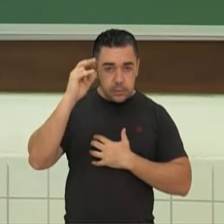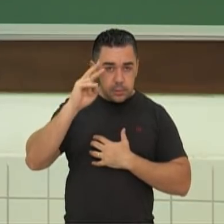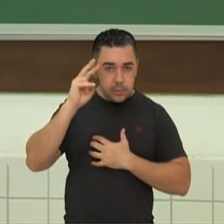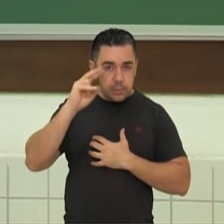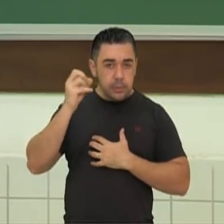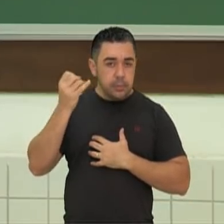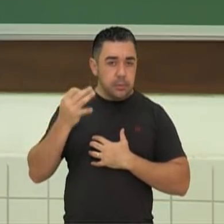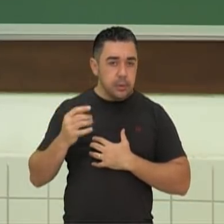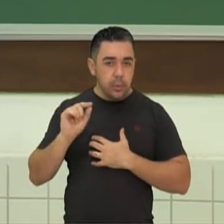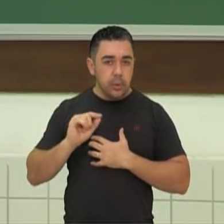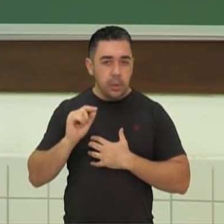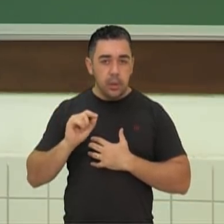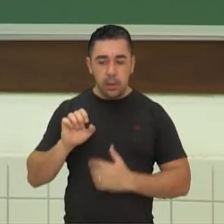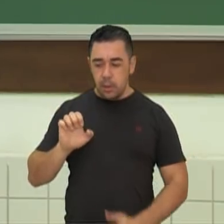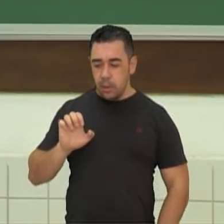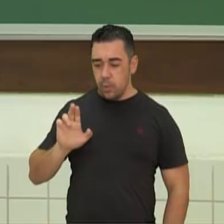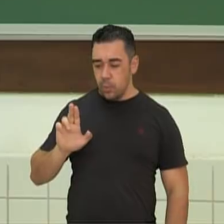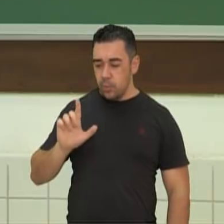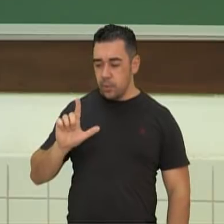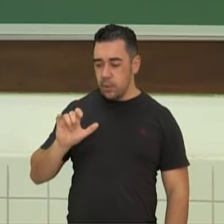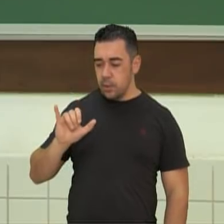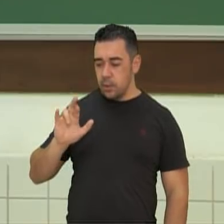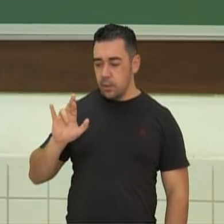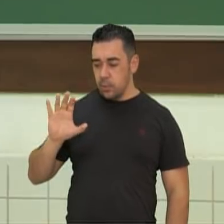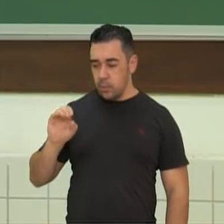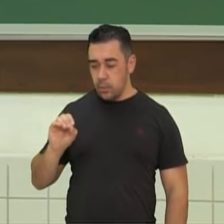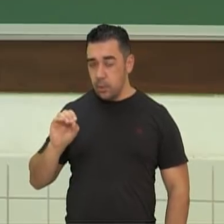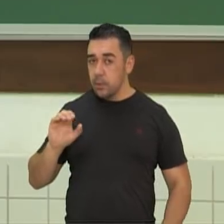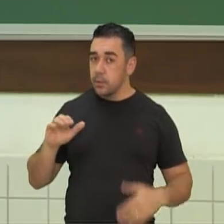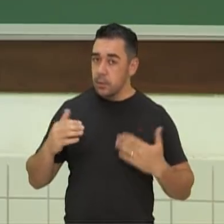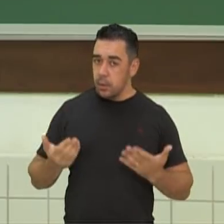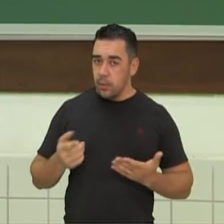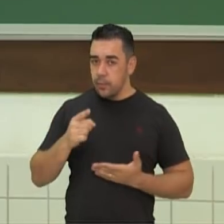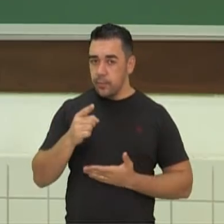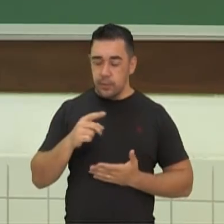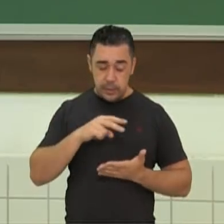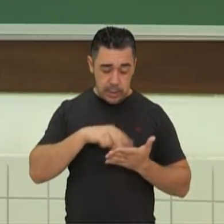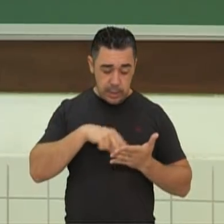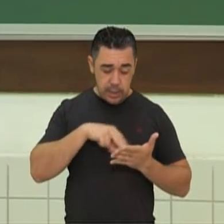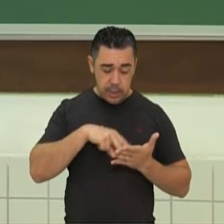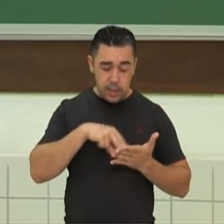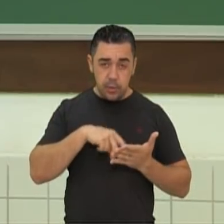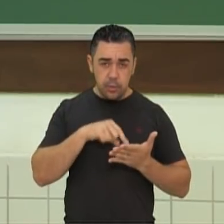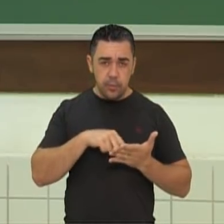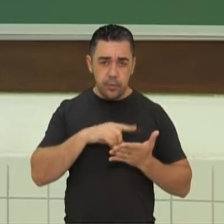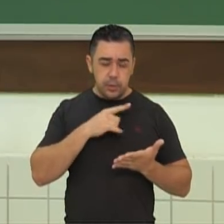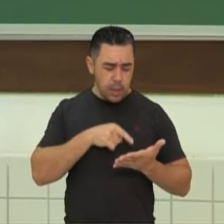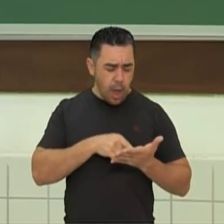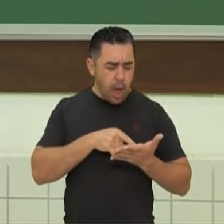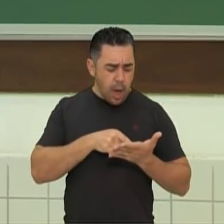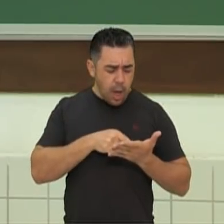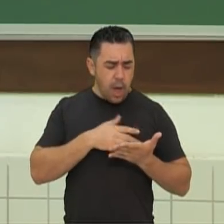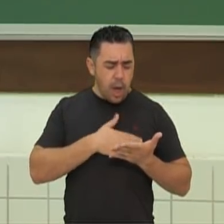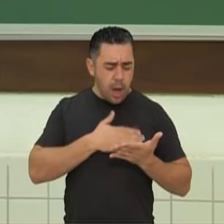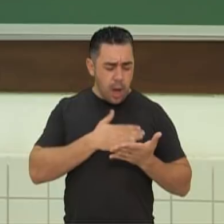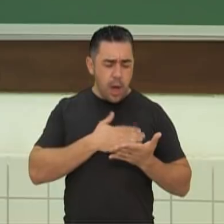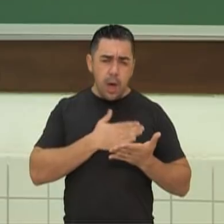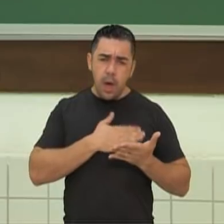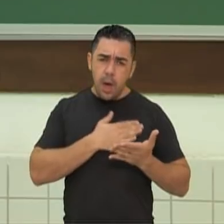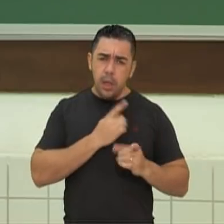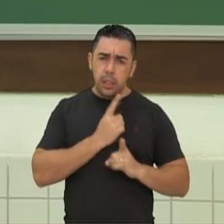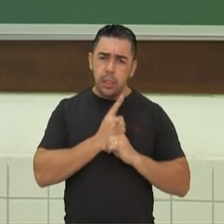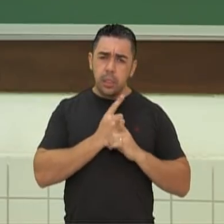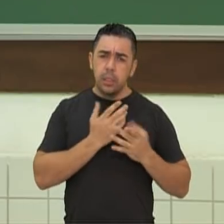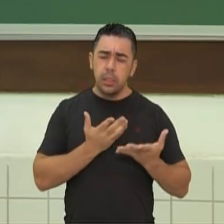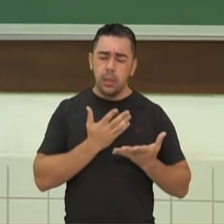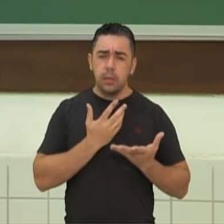falava do eu lírico, tá? Então, de repente, você acaba lendo e você se identifica com aquele texto, com